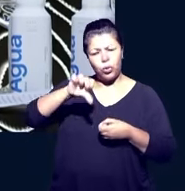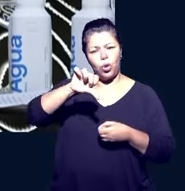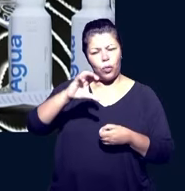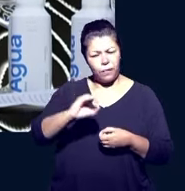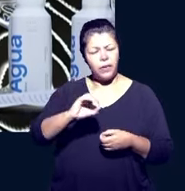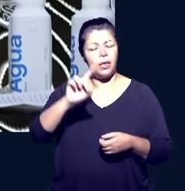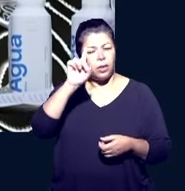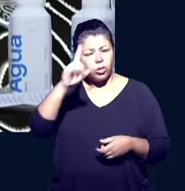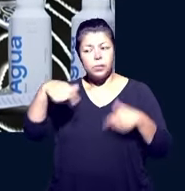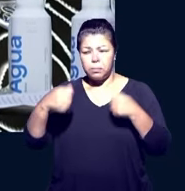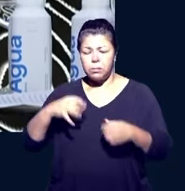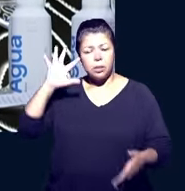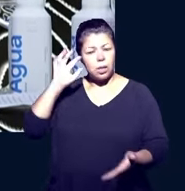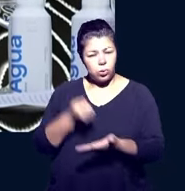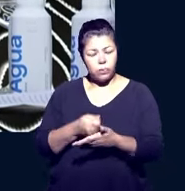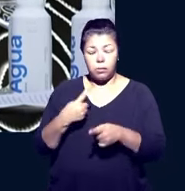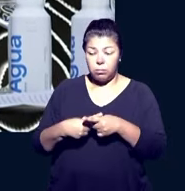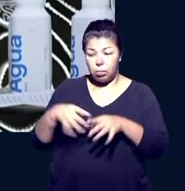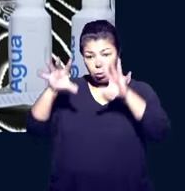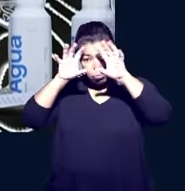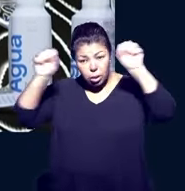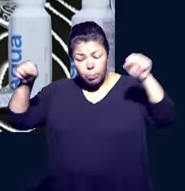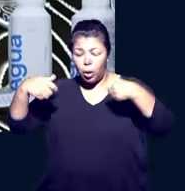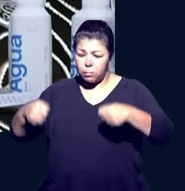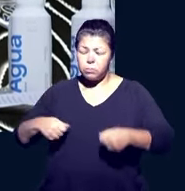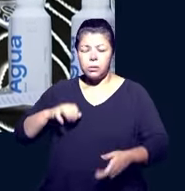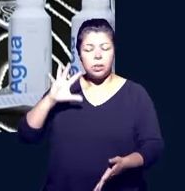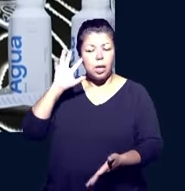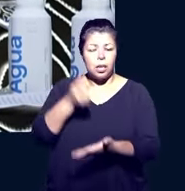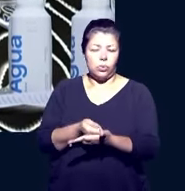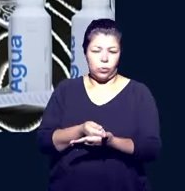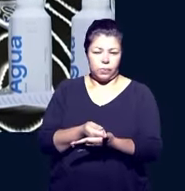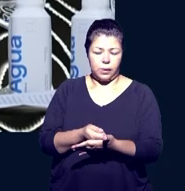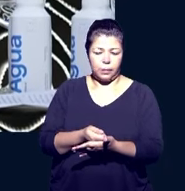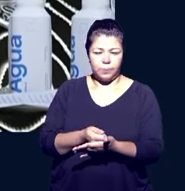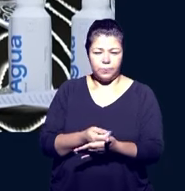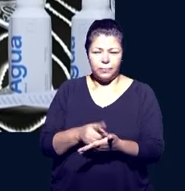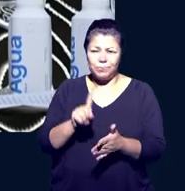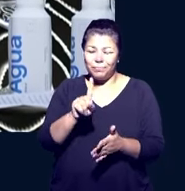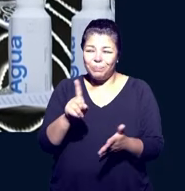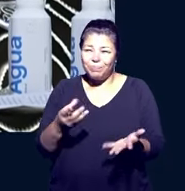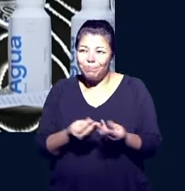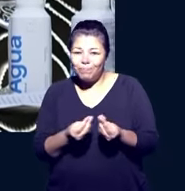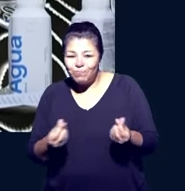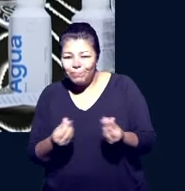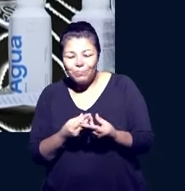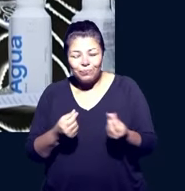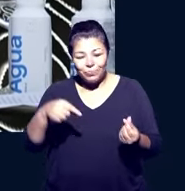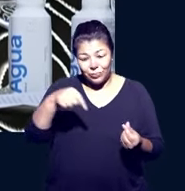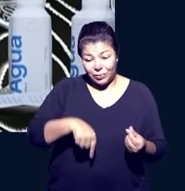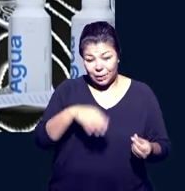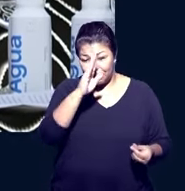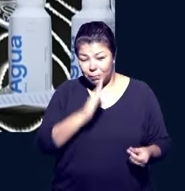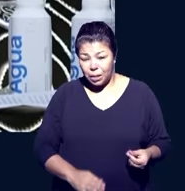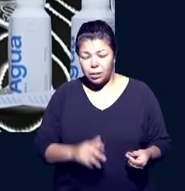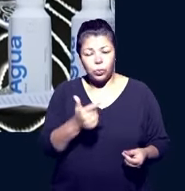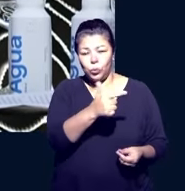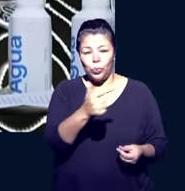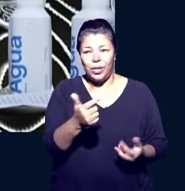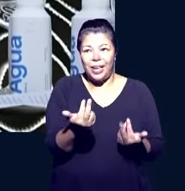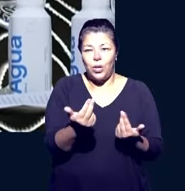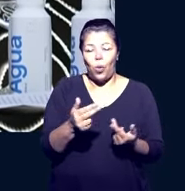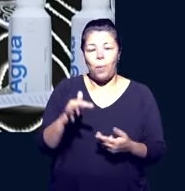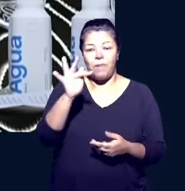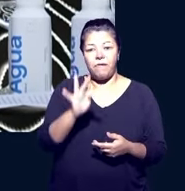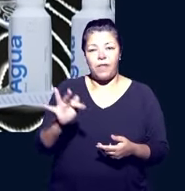eh o tribunal tá lá para decidir raramente no no Brasil não há uma faculdade que existe nos Estados Unidos que é